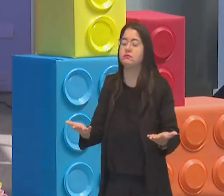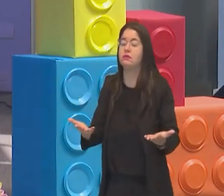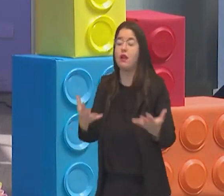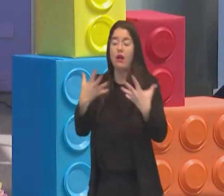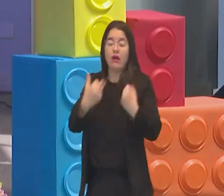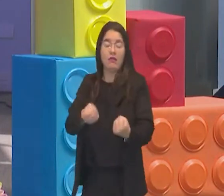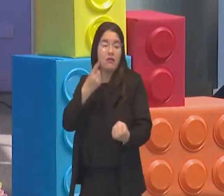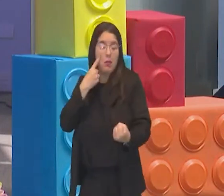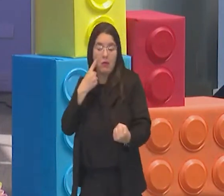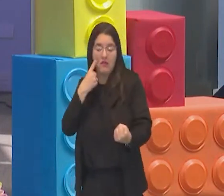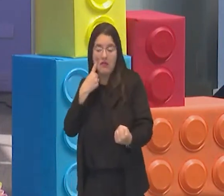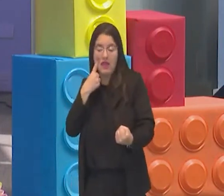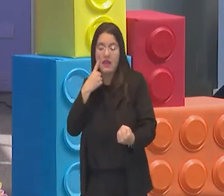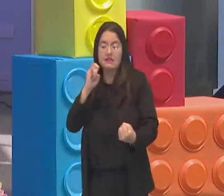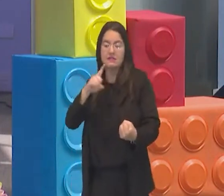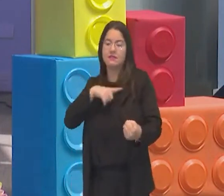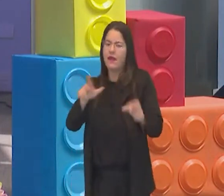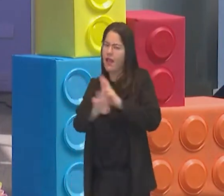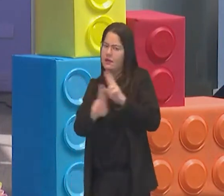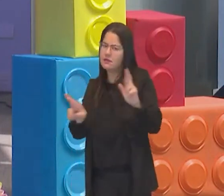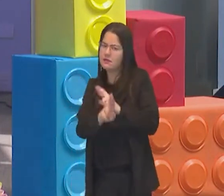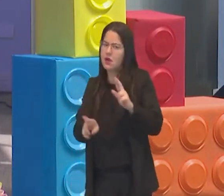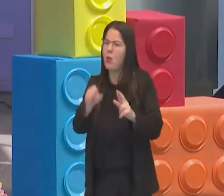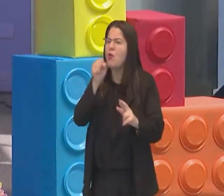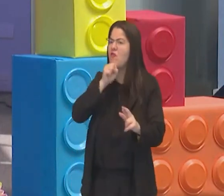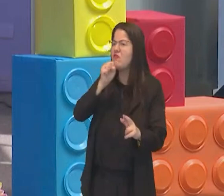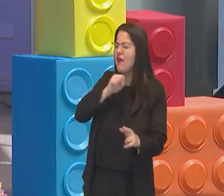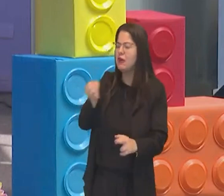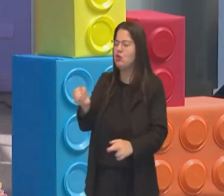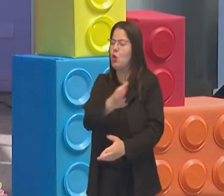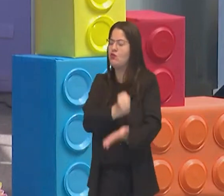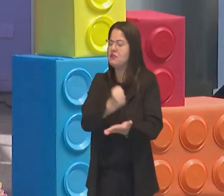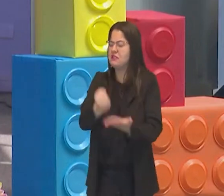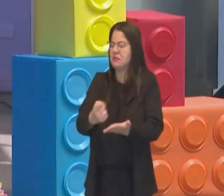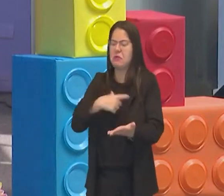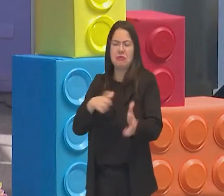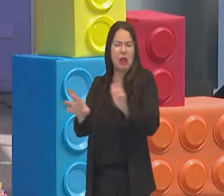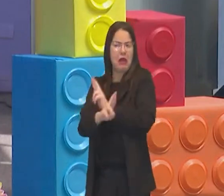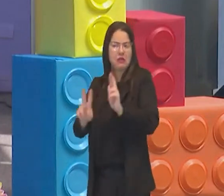Vamos ver, né, tia Lívia? Vamos ver se tem ligação ou não.